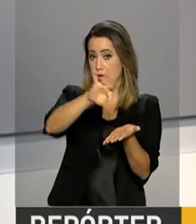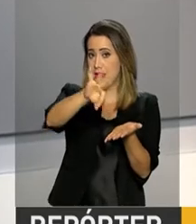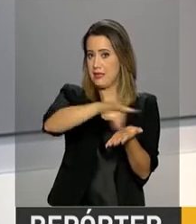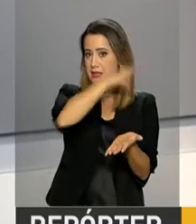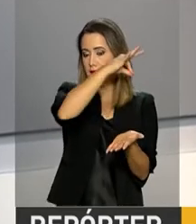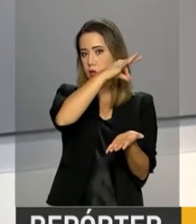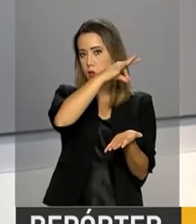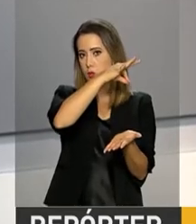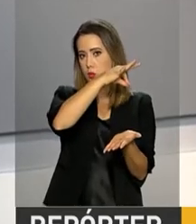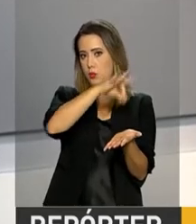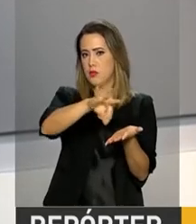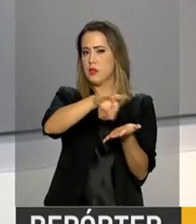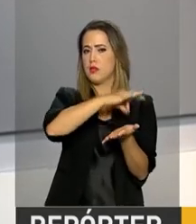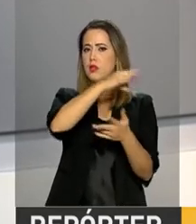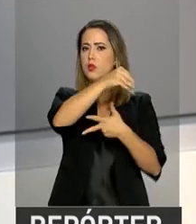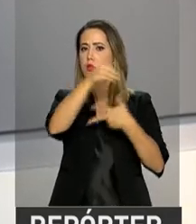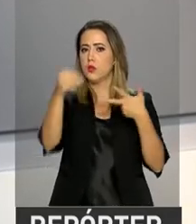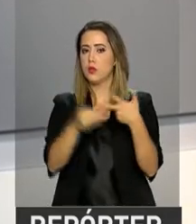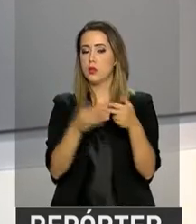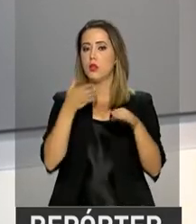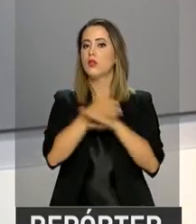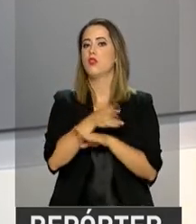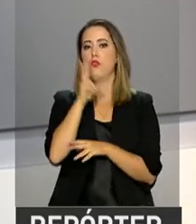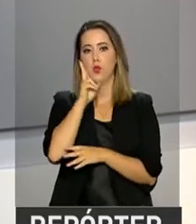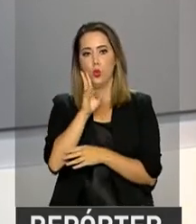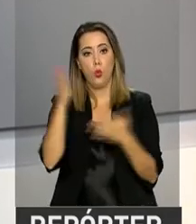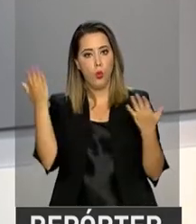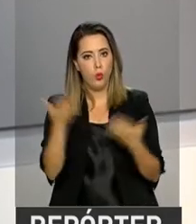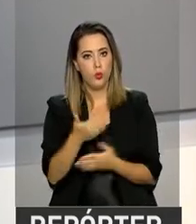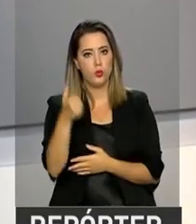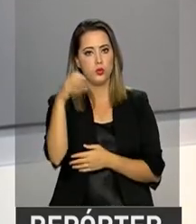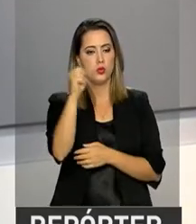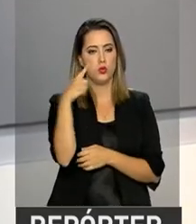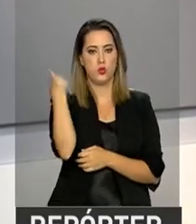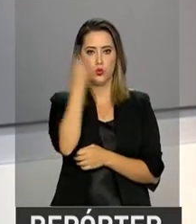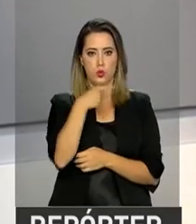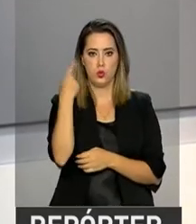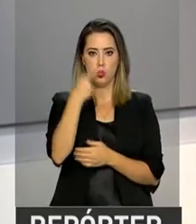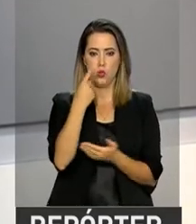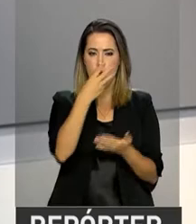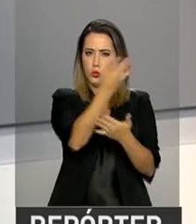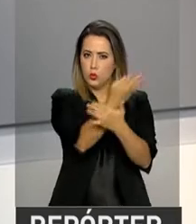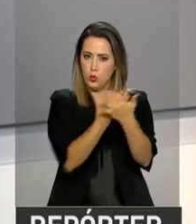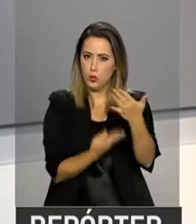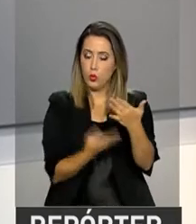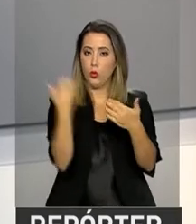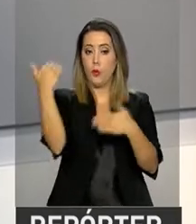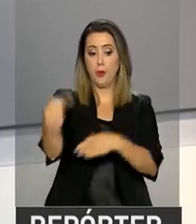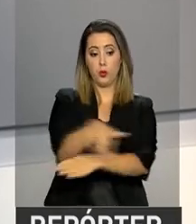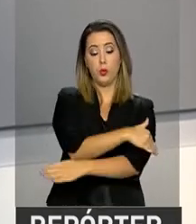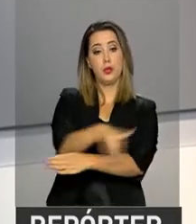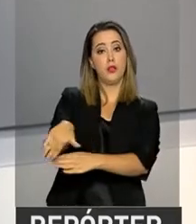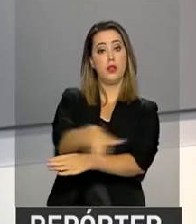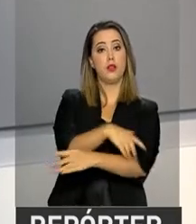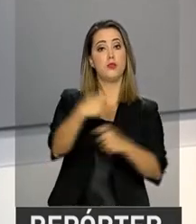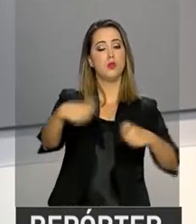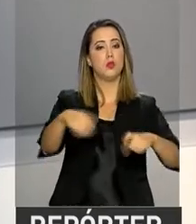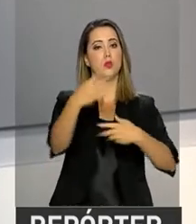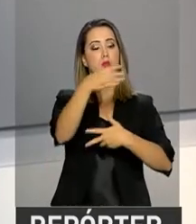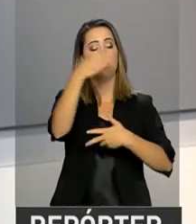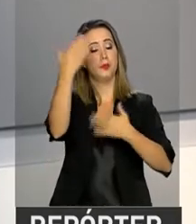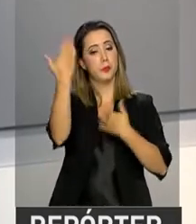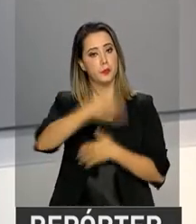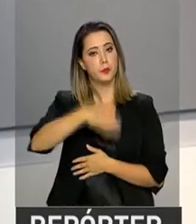acessaram até às 18 horas de hoje o cartão da confirmação de inscrição no site do exame. São cerca de 3 milhões de estudantes que